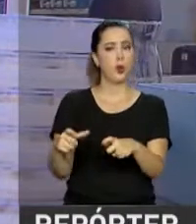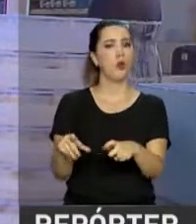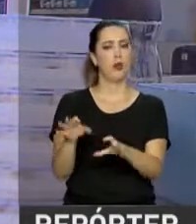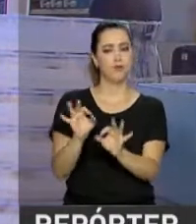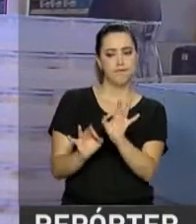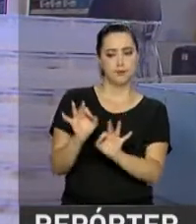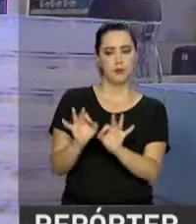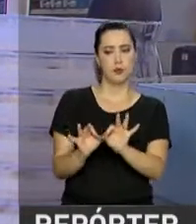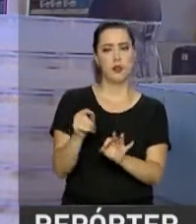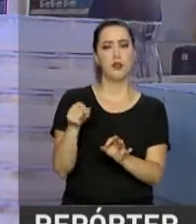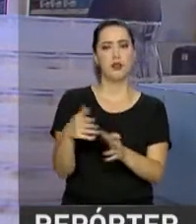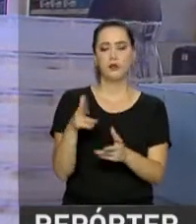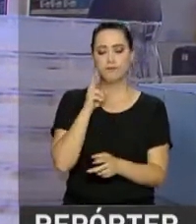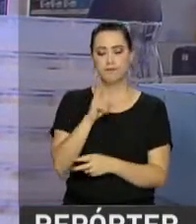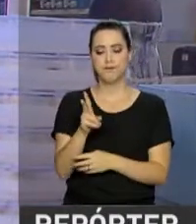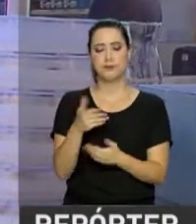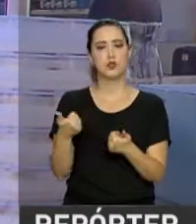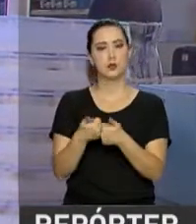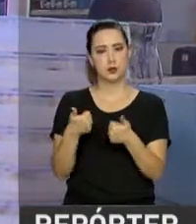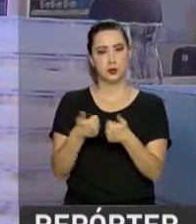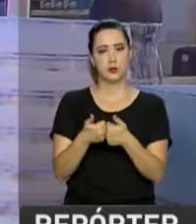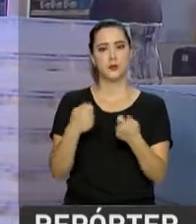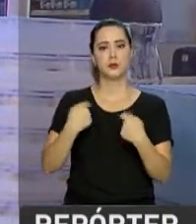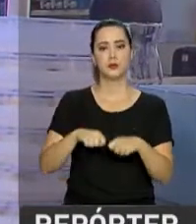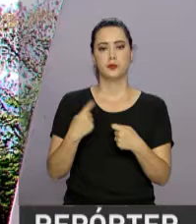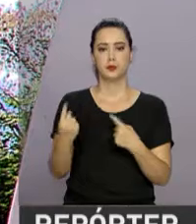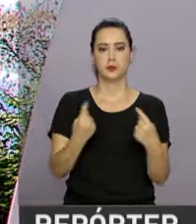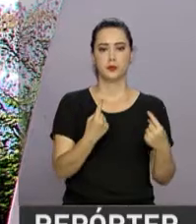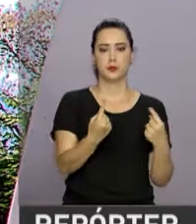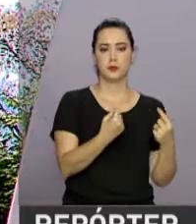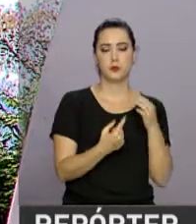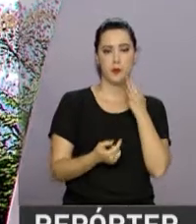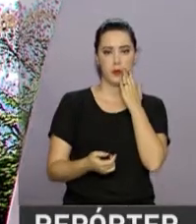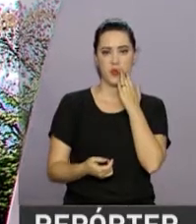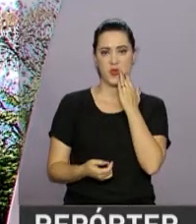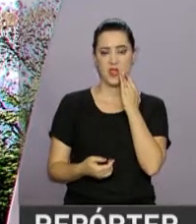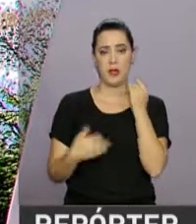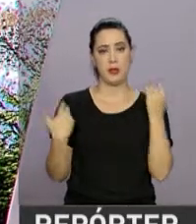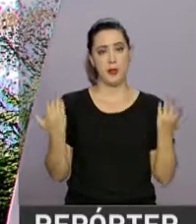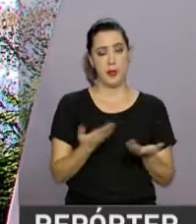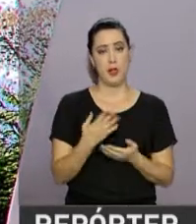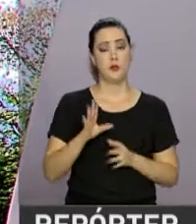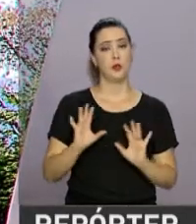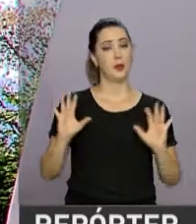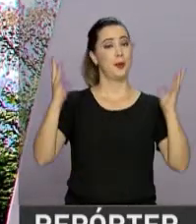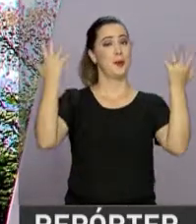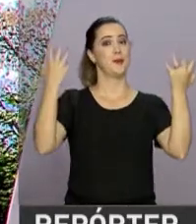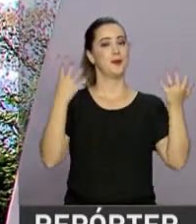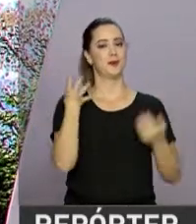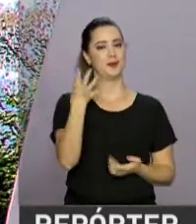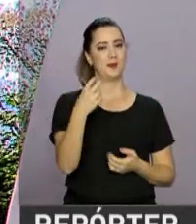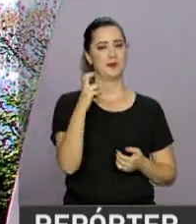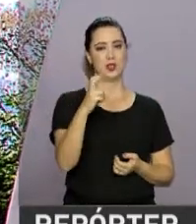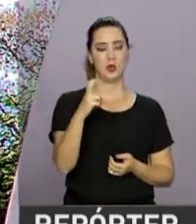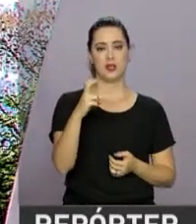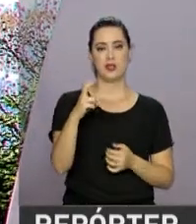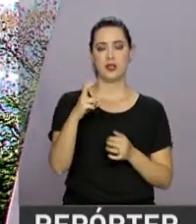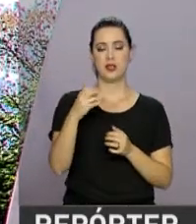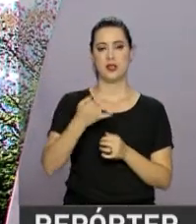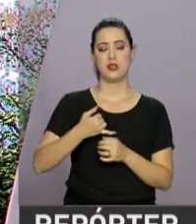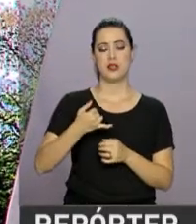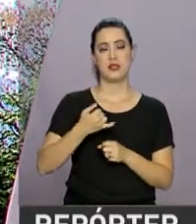e conseguem ver de perto as necessidades deles para comemorar seus 45 anos a embrapa lançou a publicação